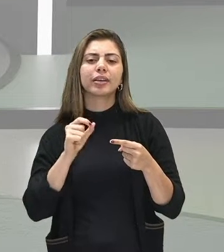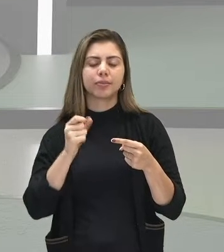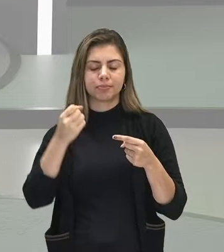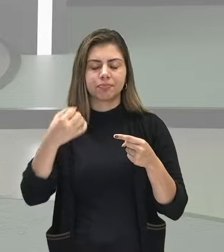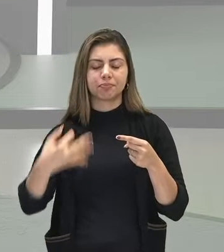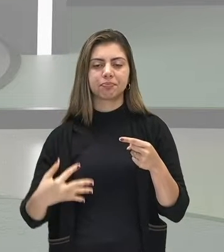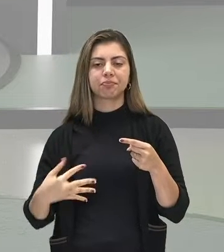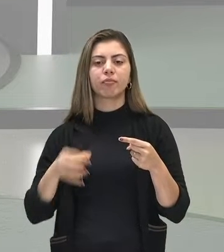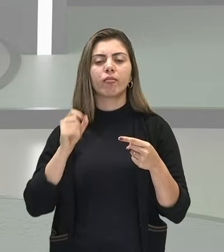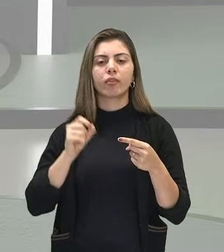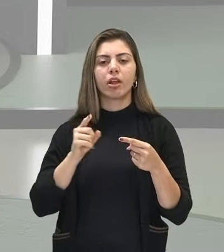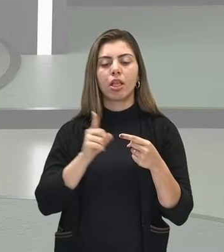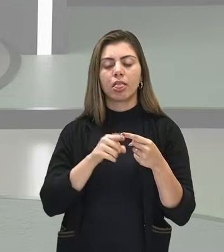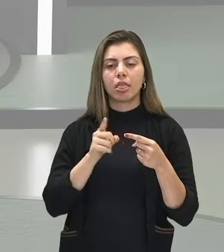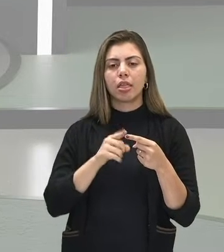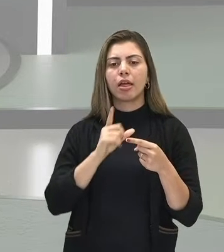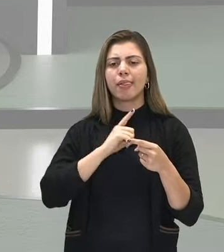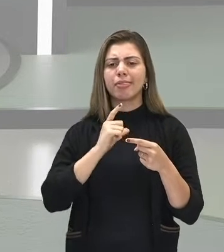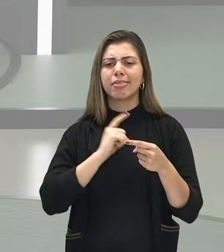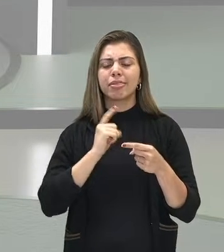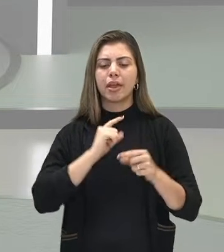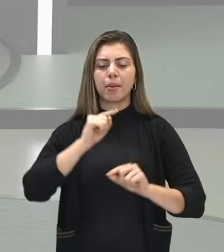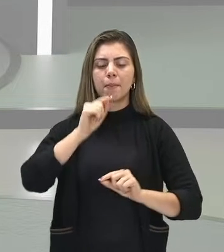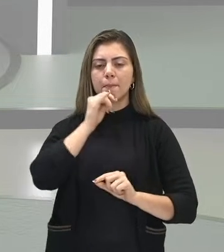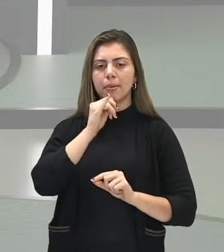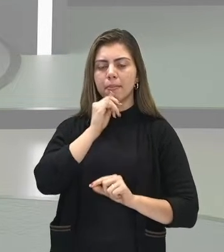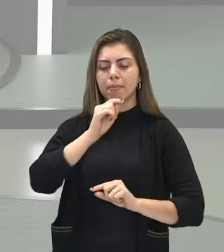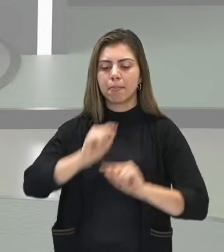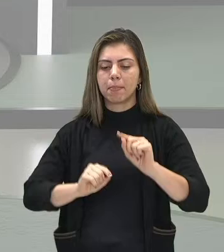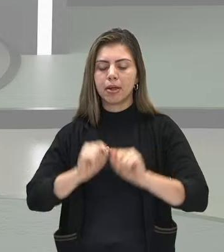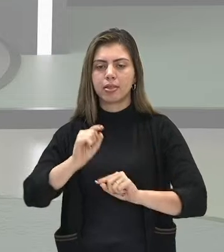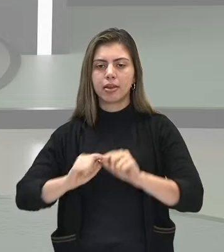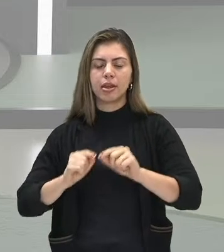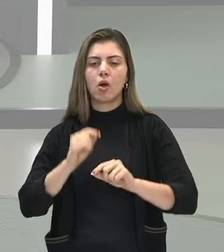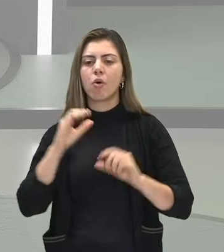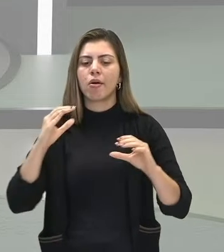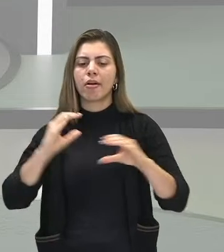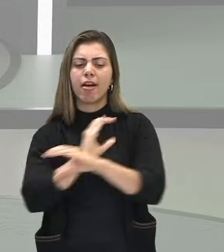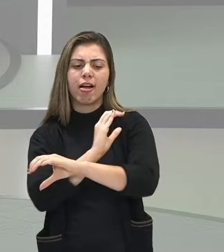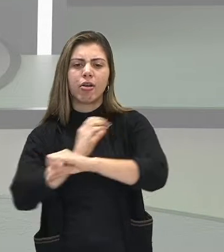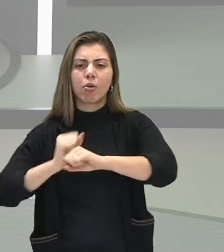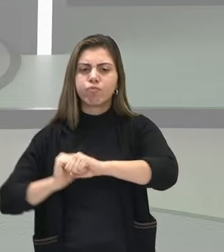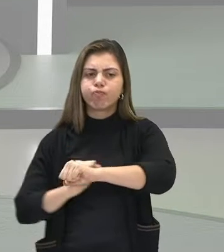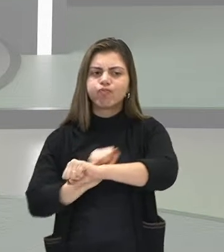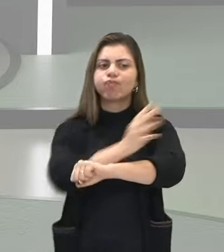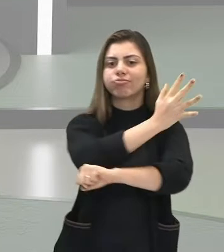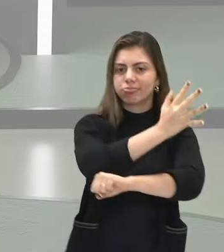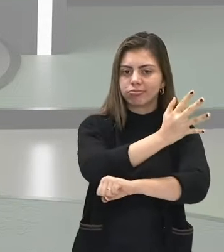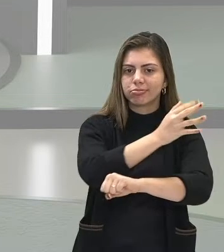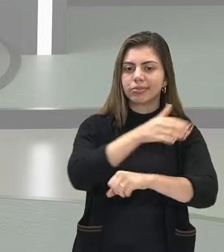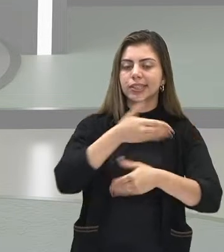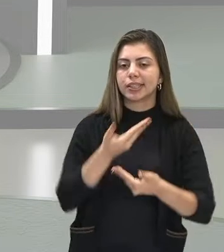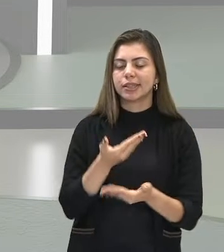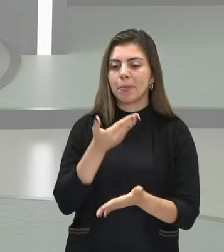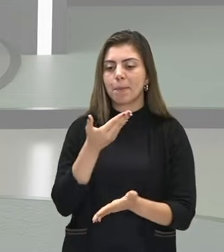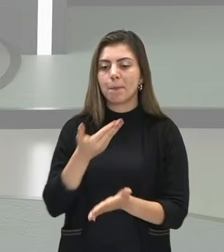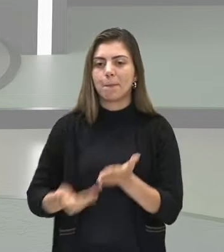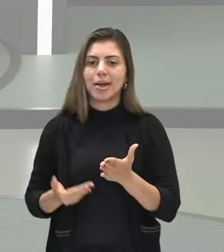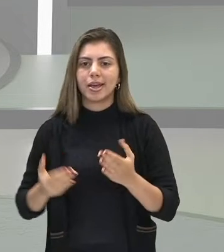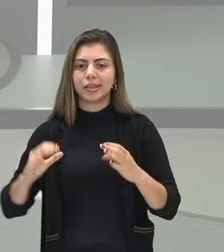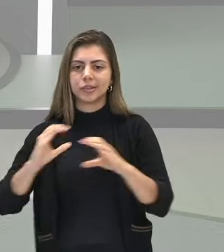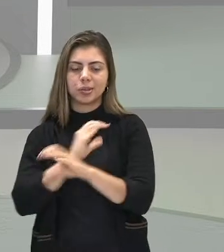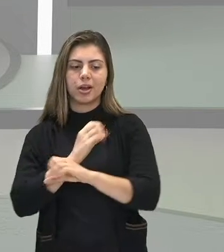que o sistema libera calor, né? Então, ela perde calor para